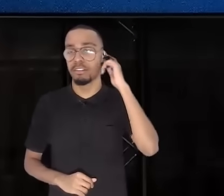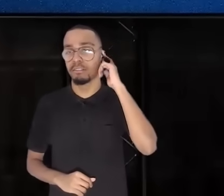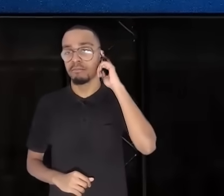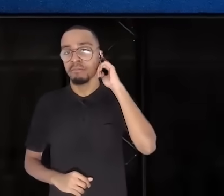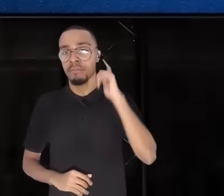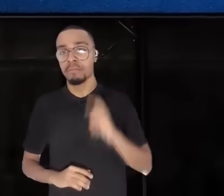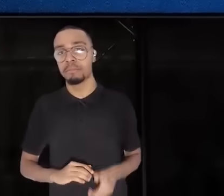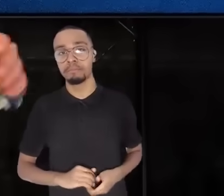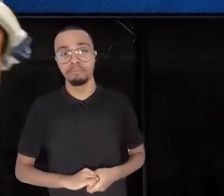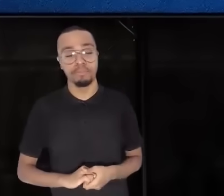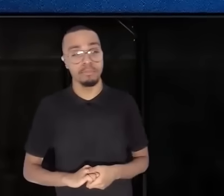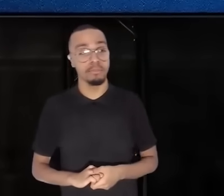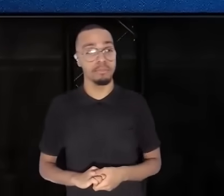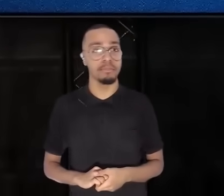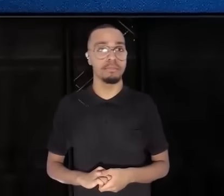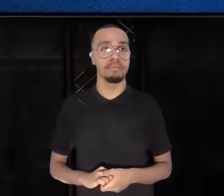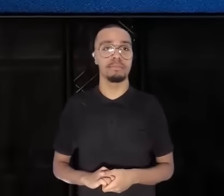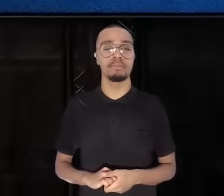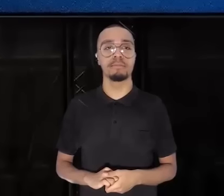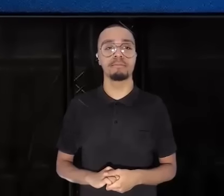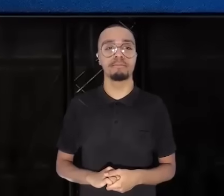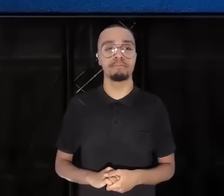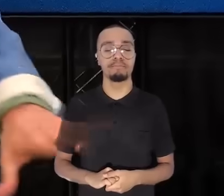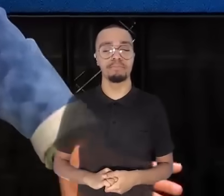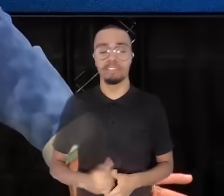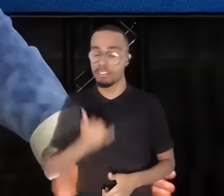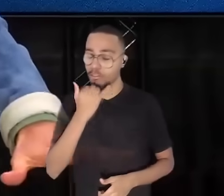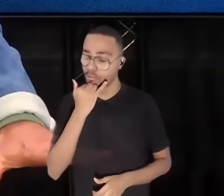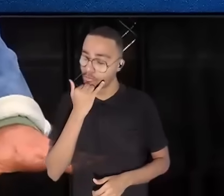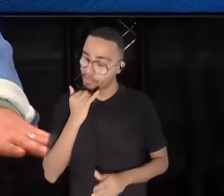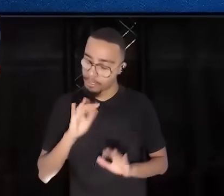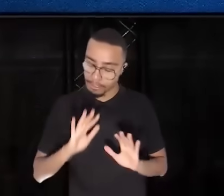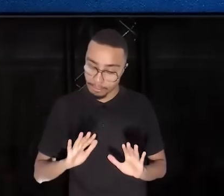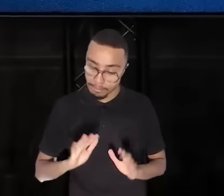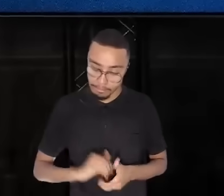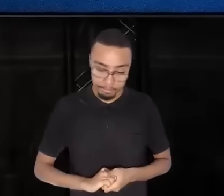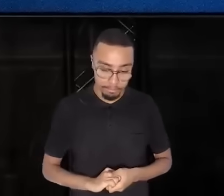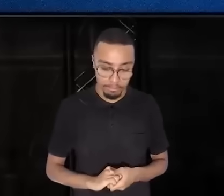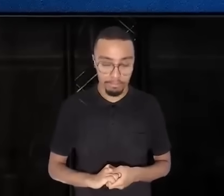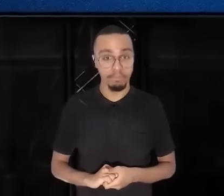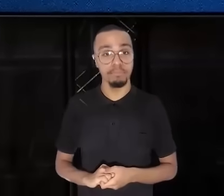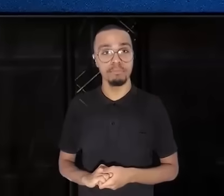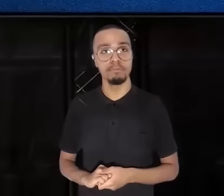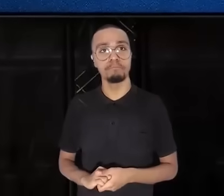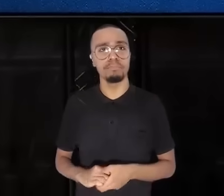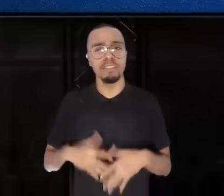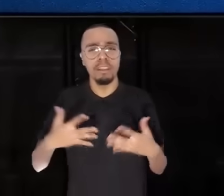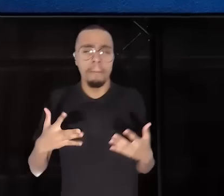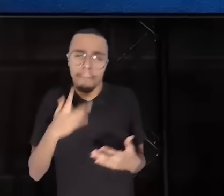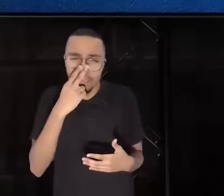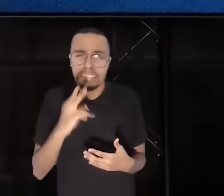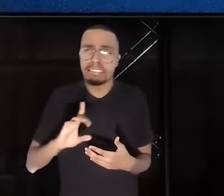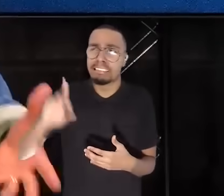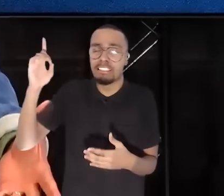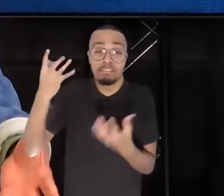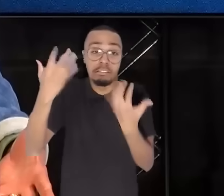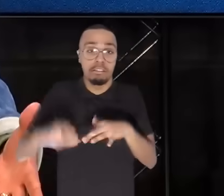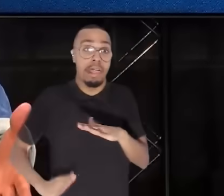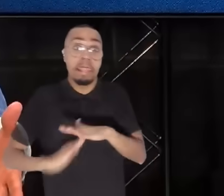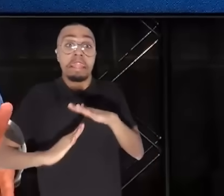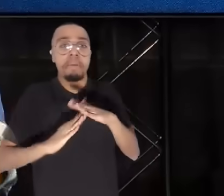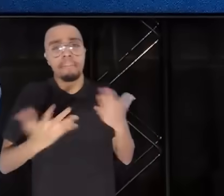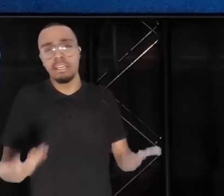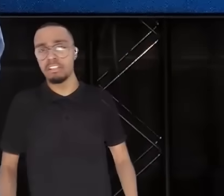dar um nome, o nome que você vai me dar é uma margem muito estreita daquilo que eu sou. Eu sou um Deus